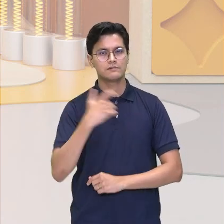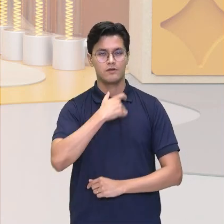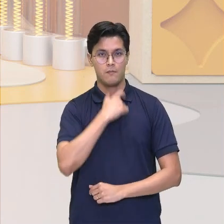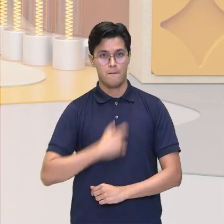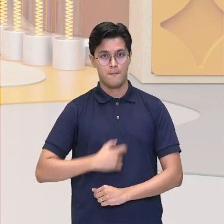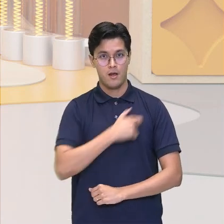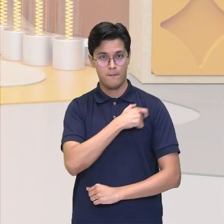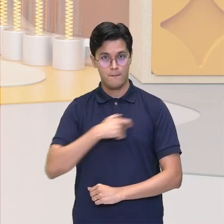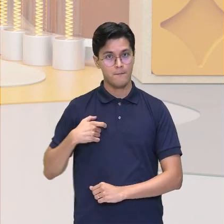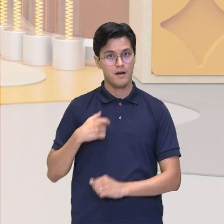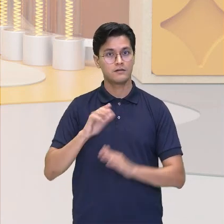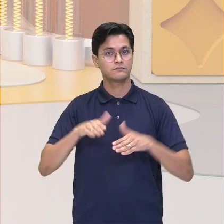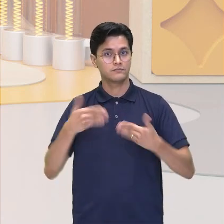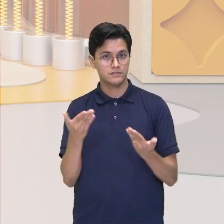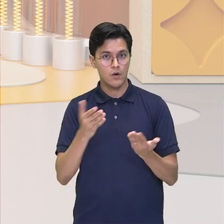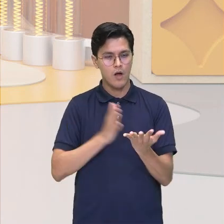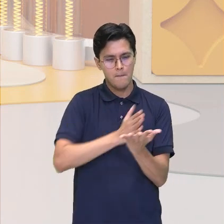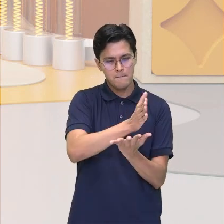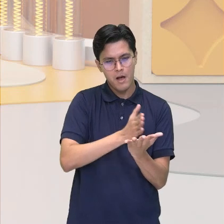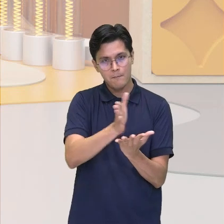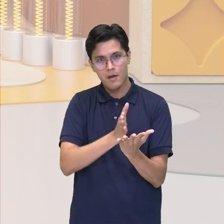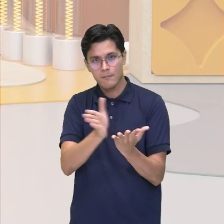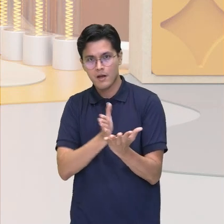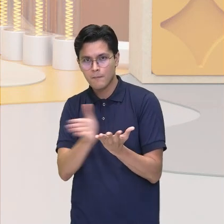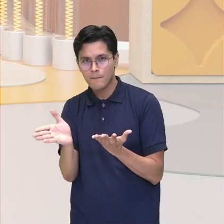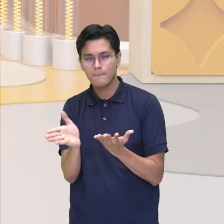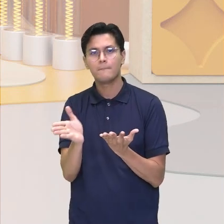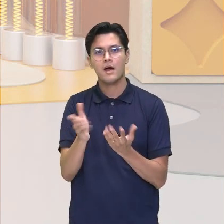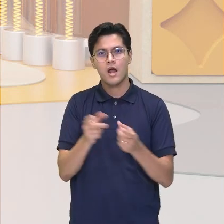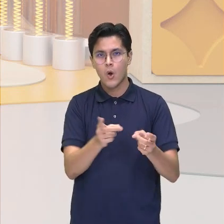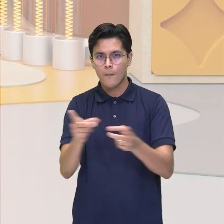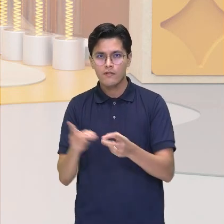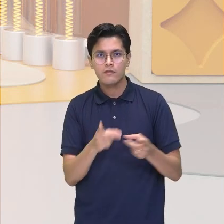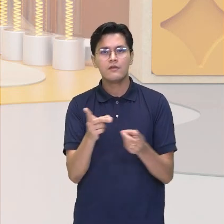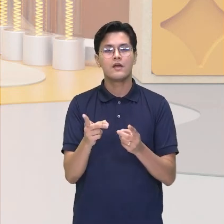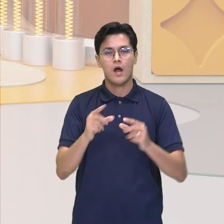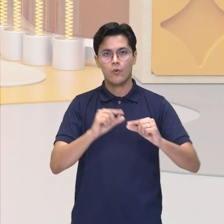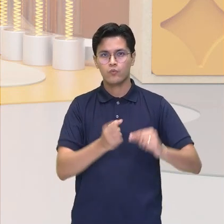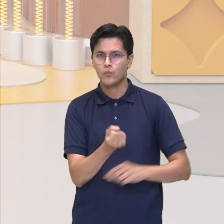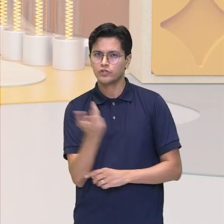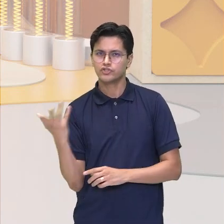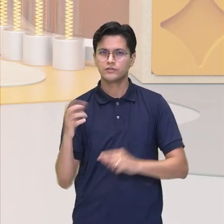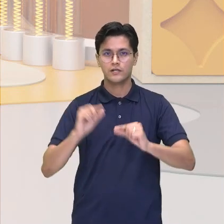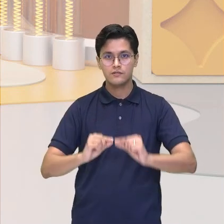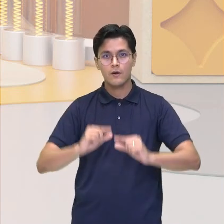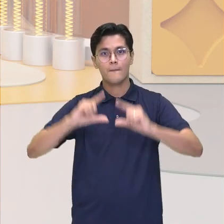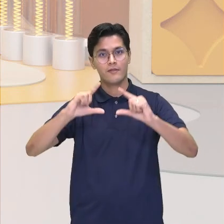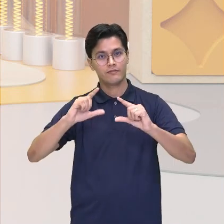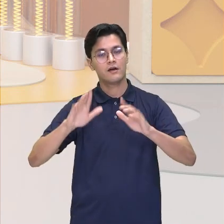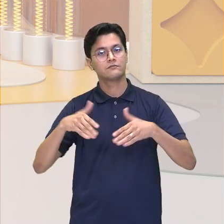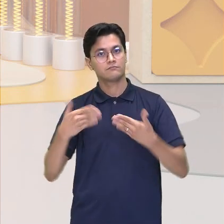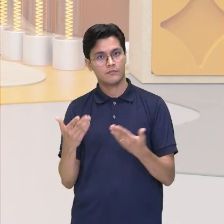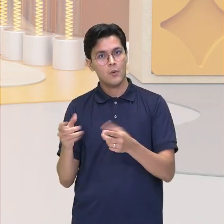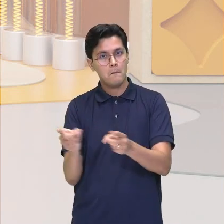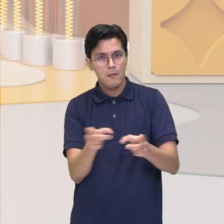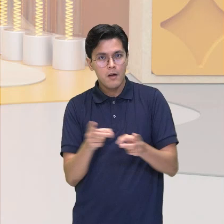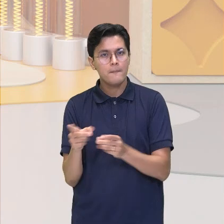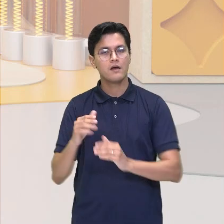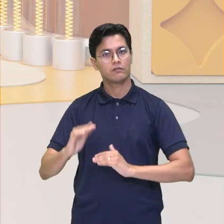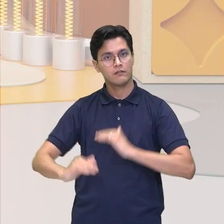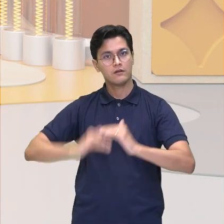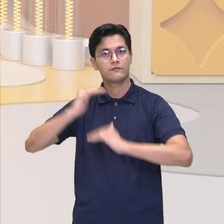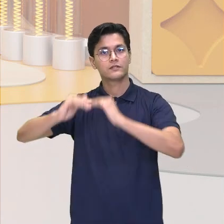haver um aumento das rotas comerciais. E isso vai gerar esse aumento do comércio. Com esse